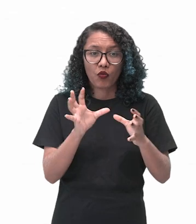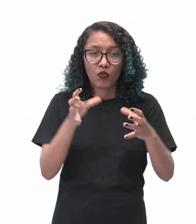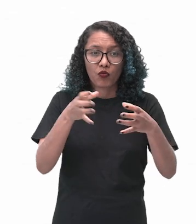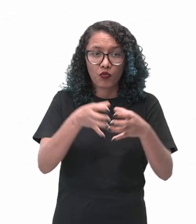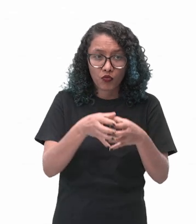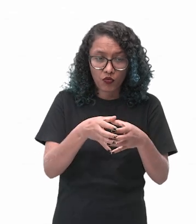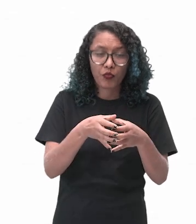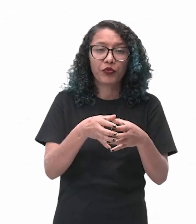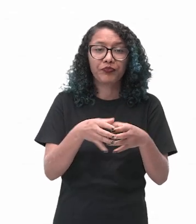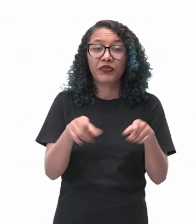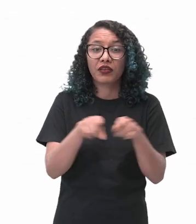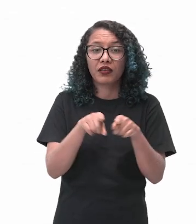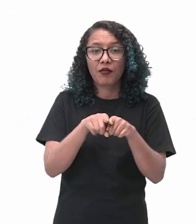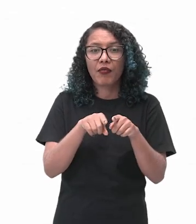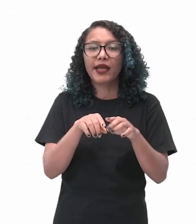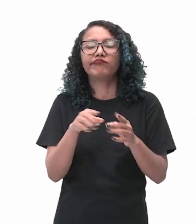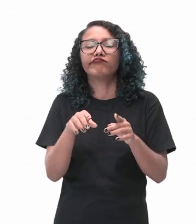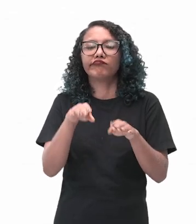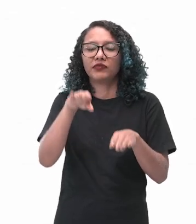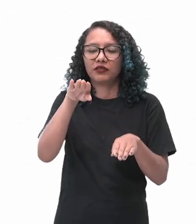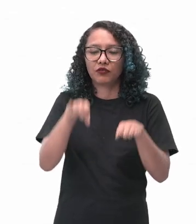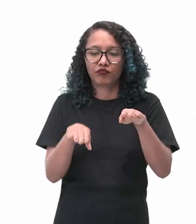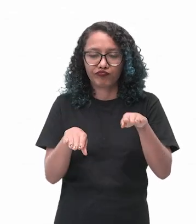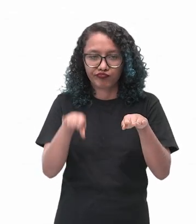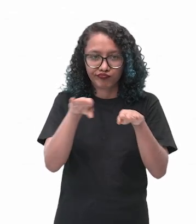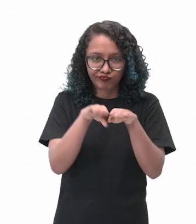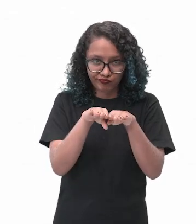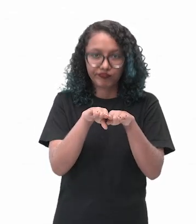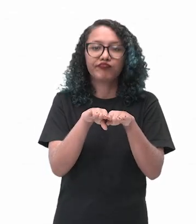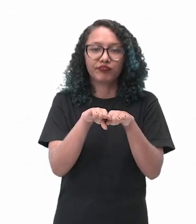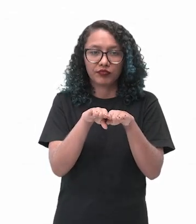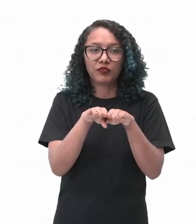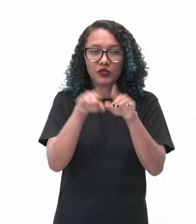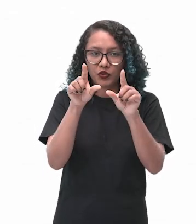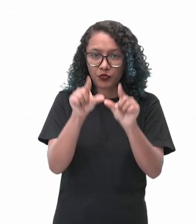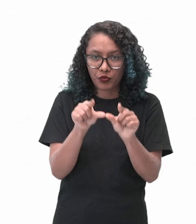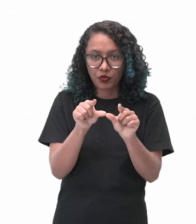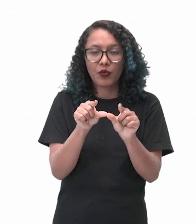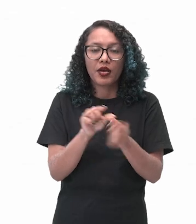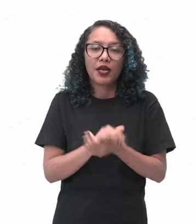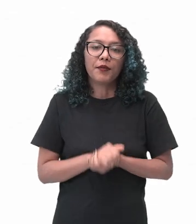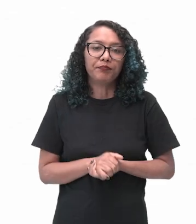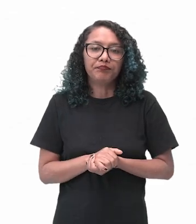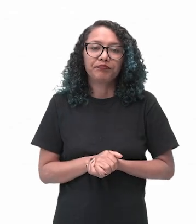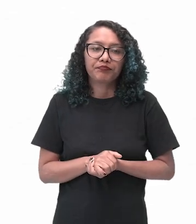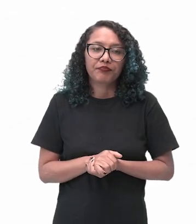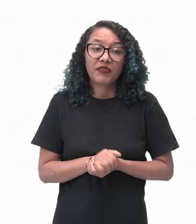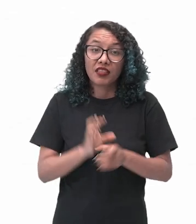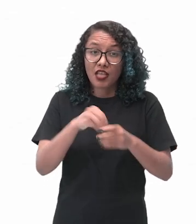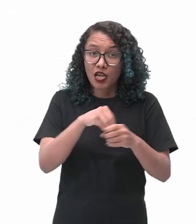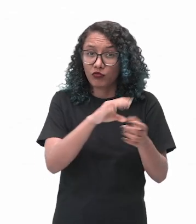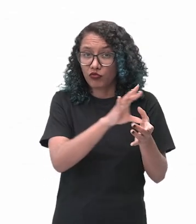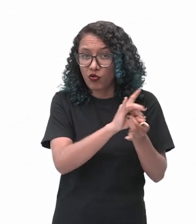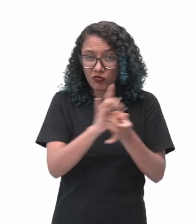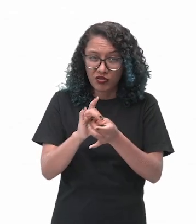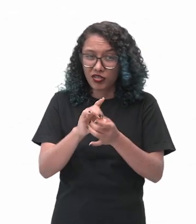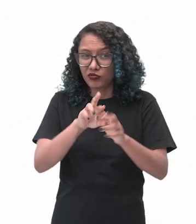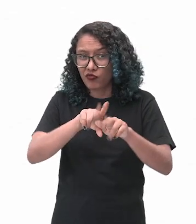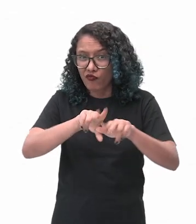ao coletivo na diminuição das desigualdades dos diferentes contextos. E o